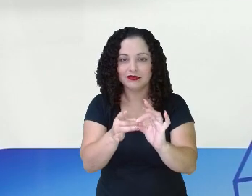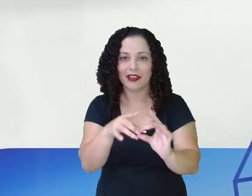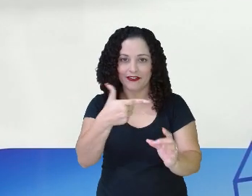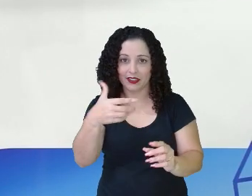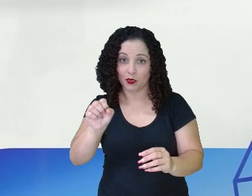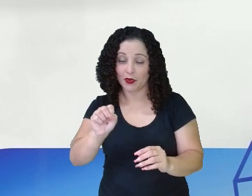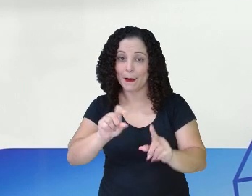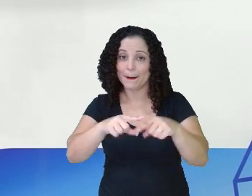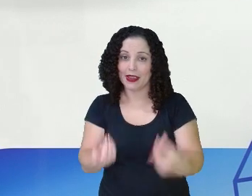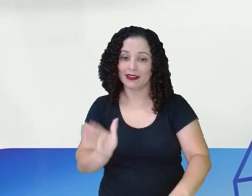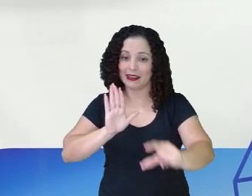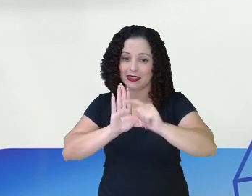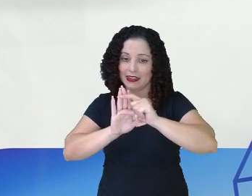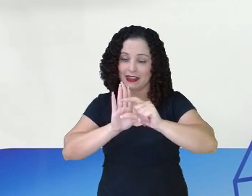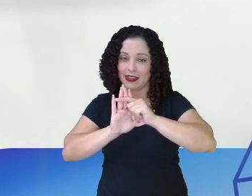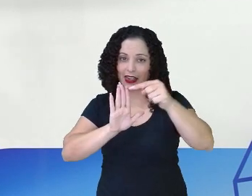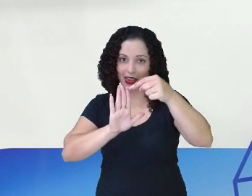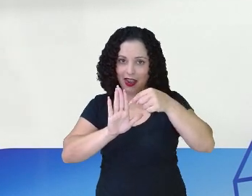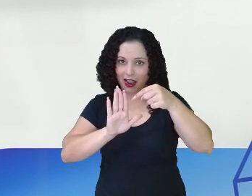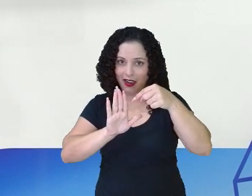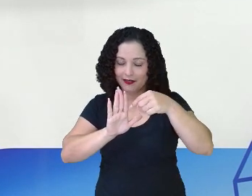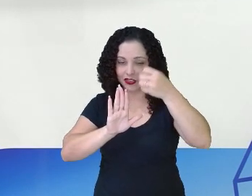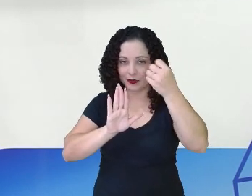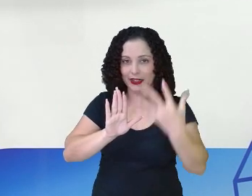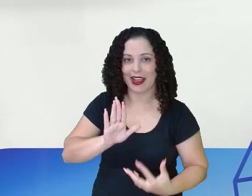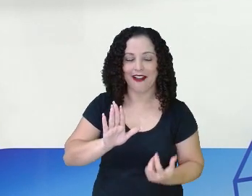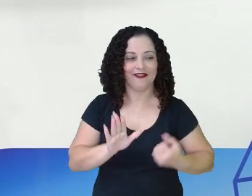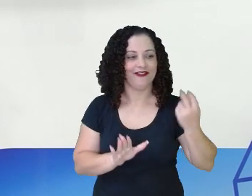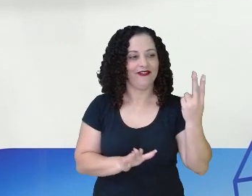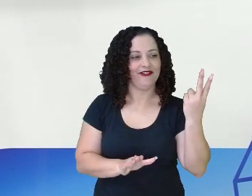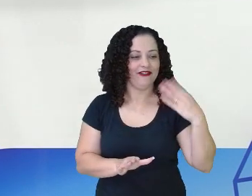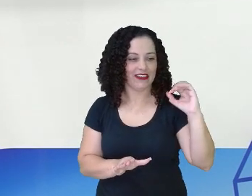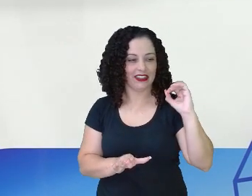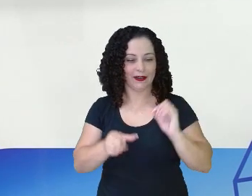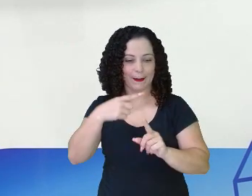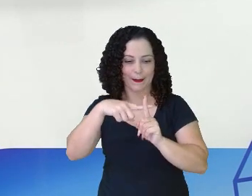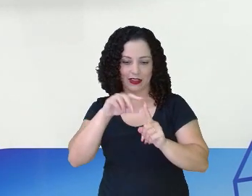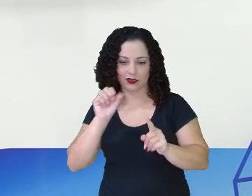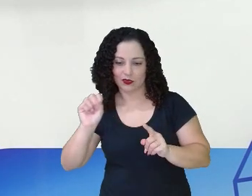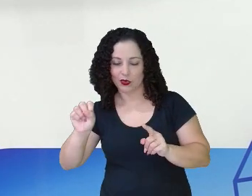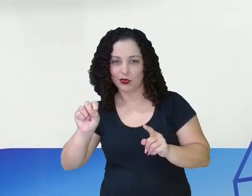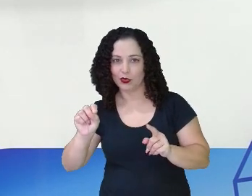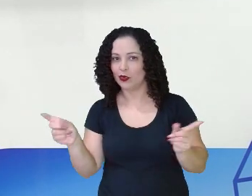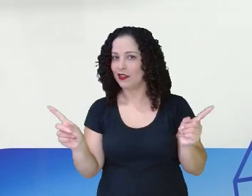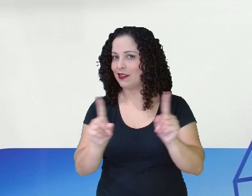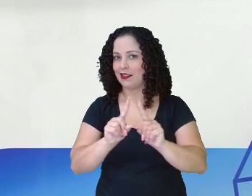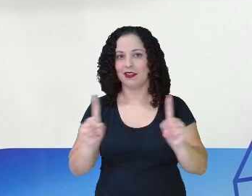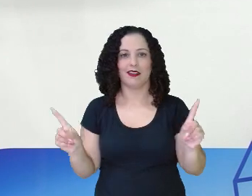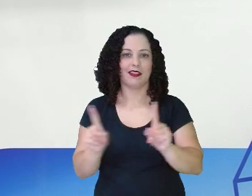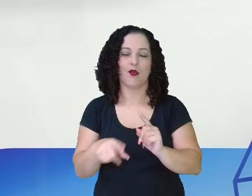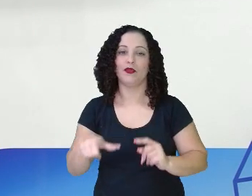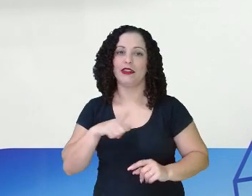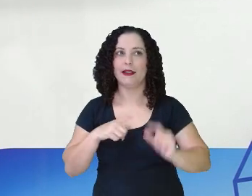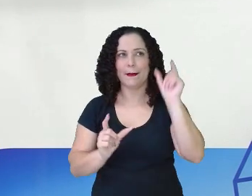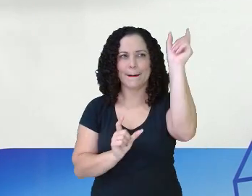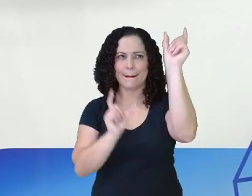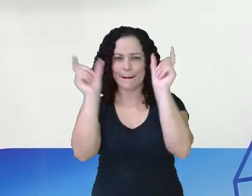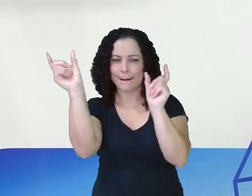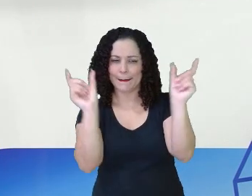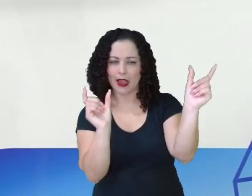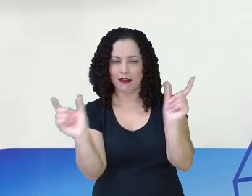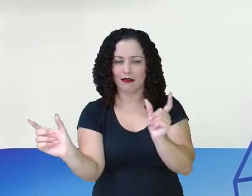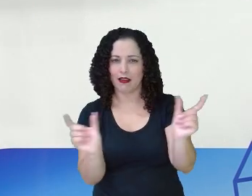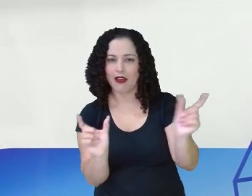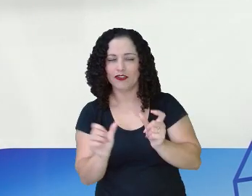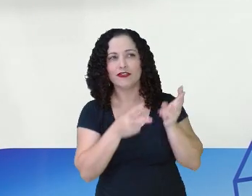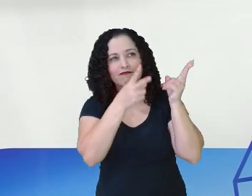não vai estar 20, resolva a operação, 20 mais 8. Não. Vai estar lá algumas palavras-chave que vocês